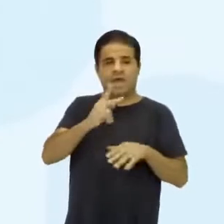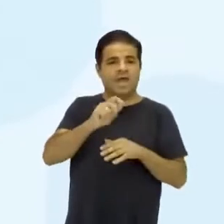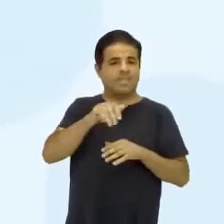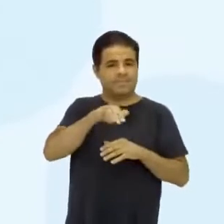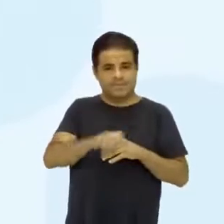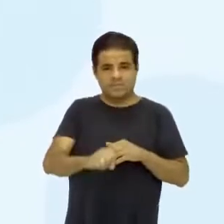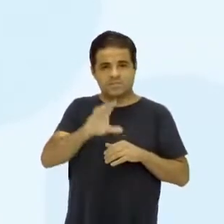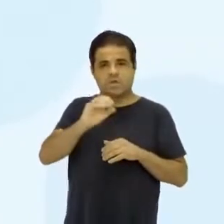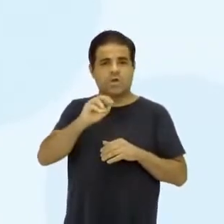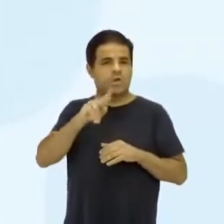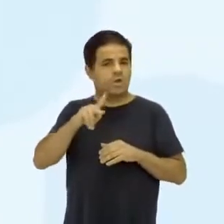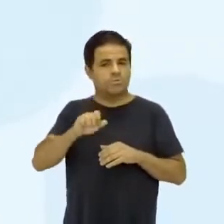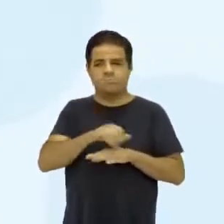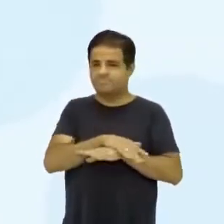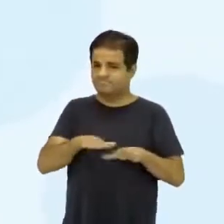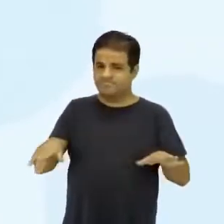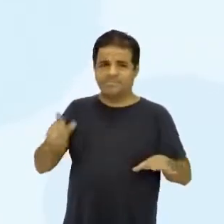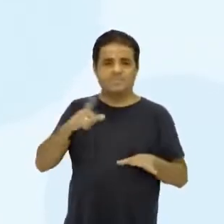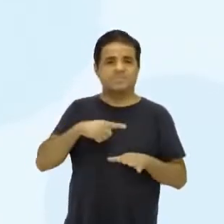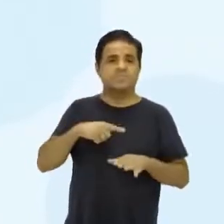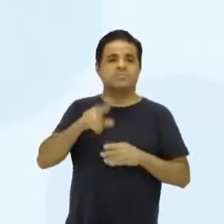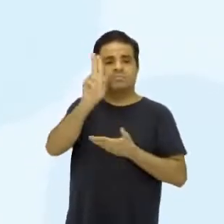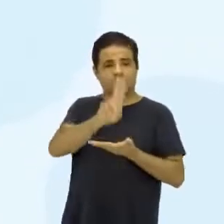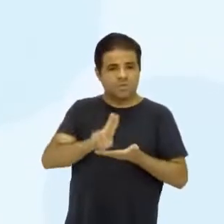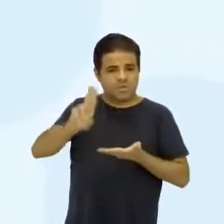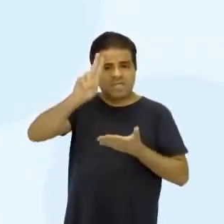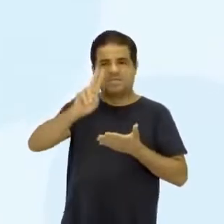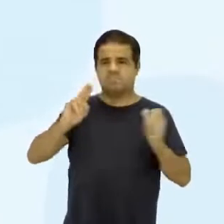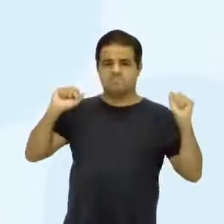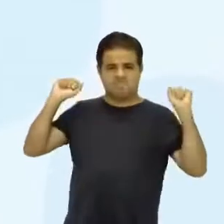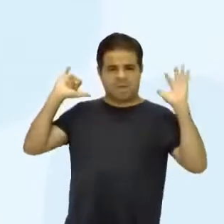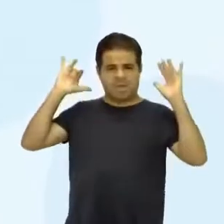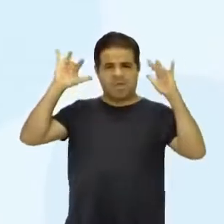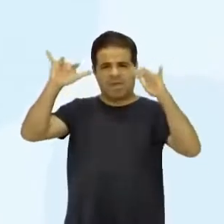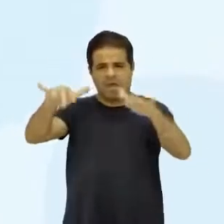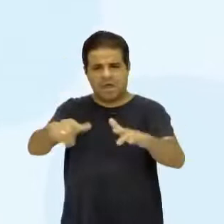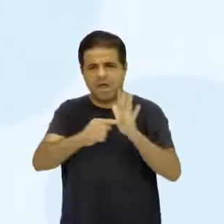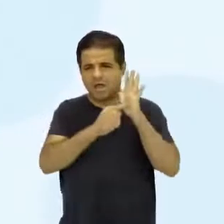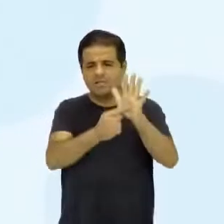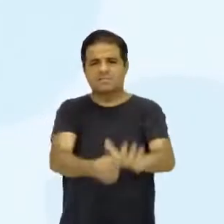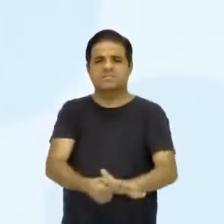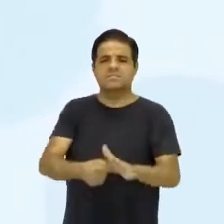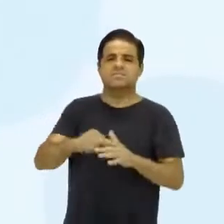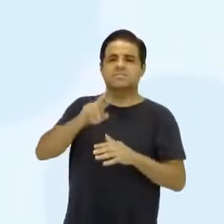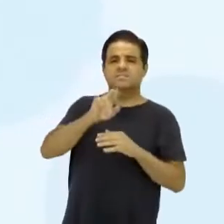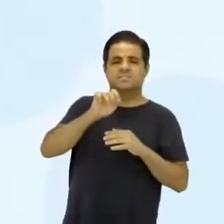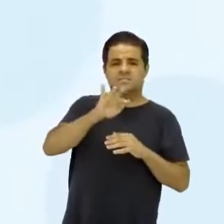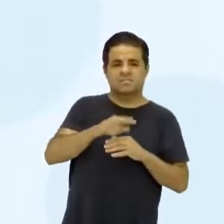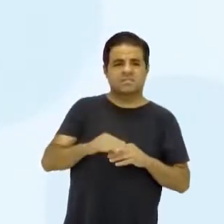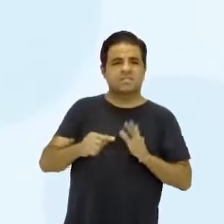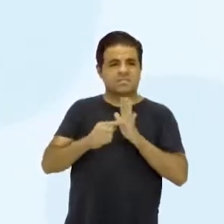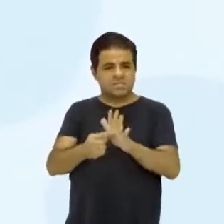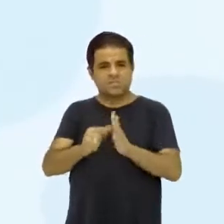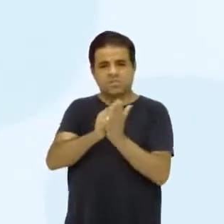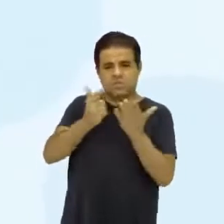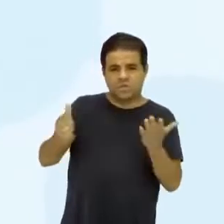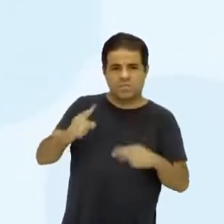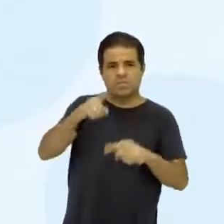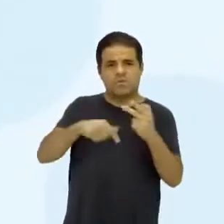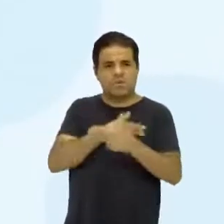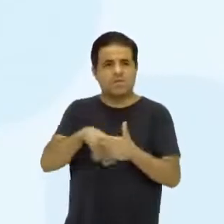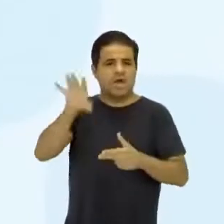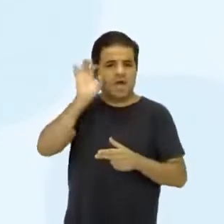a gente já falou do habeas corpus, nós temos universidades sendo invadidas, com indicação de reitores, censura de jornais e